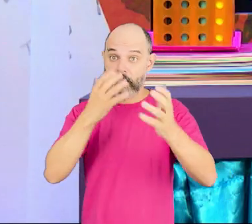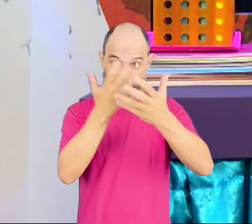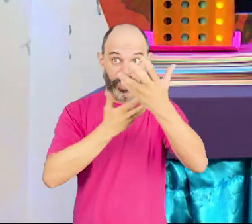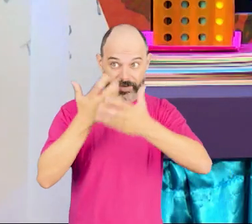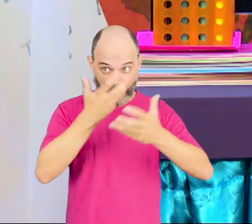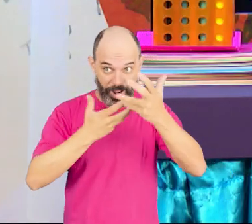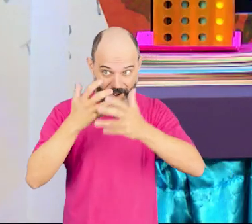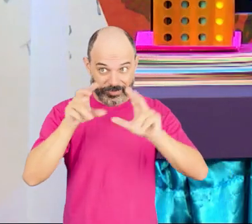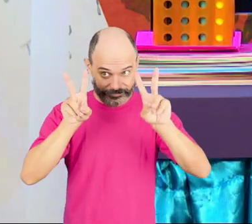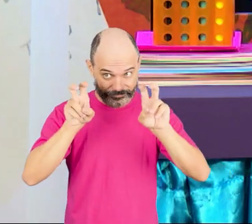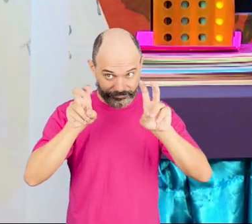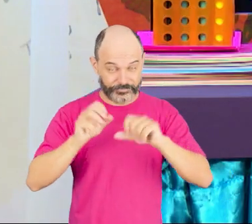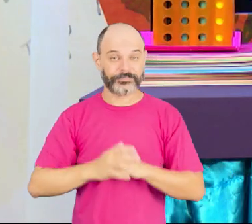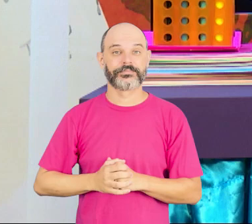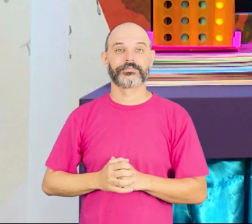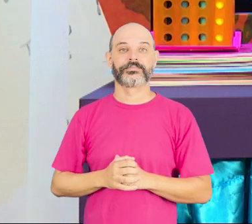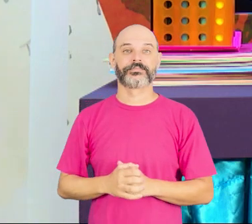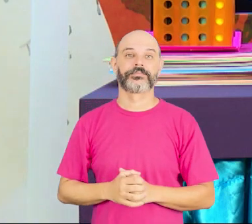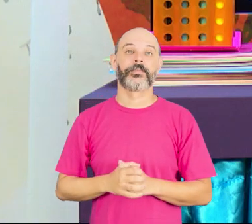isso?